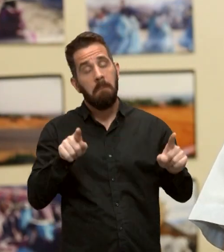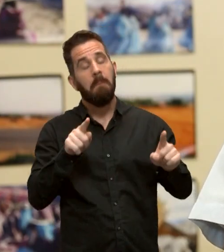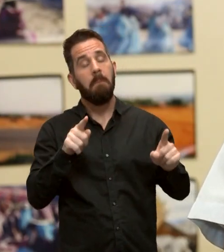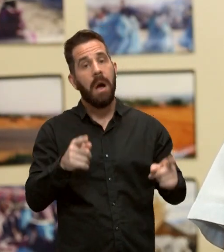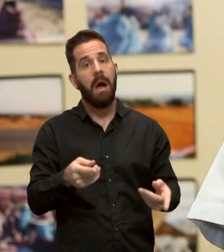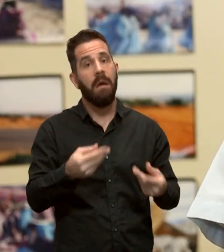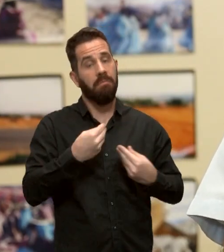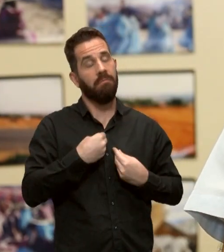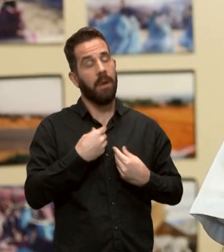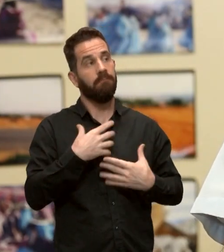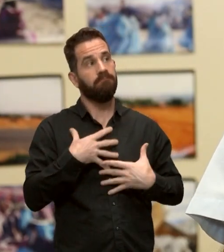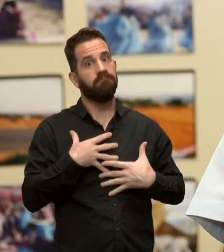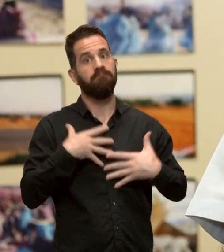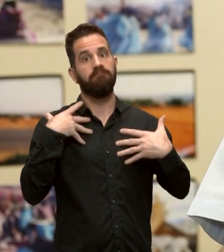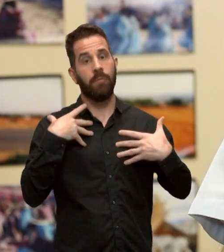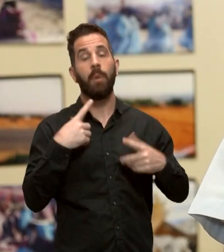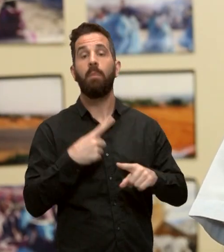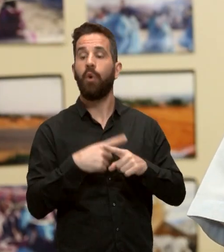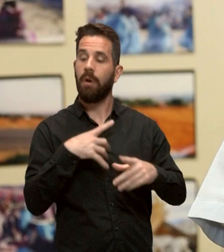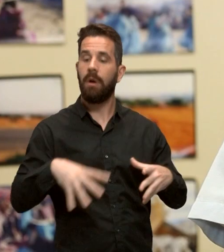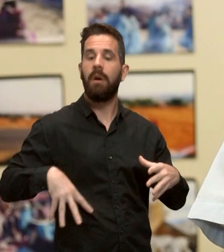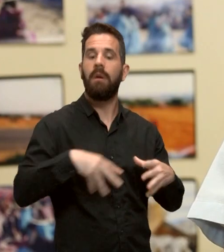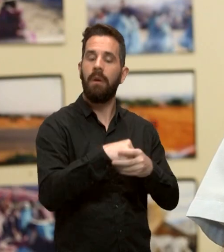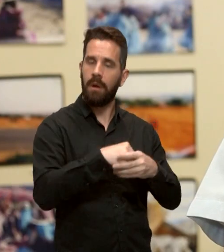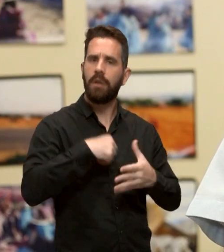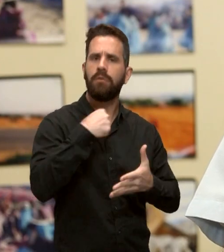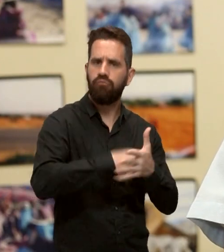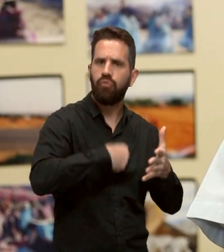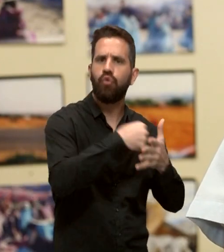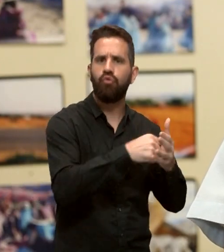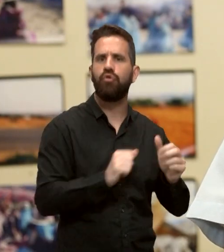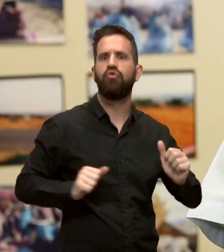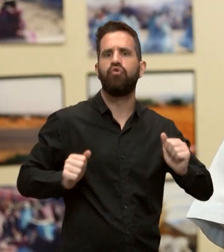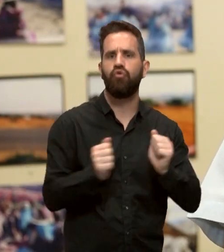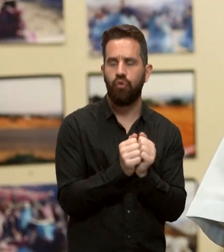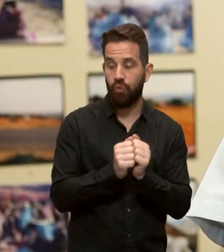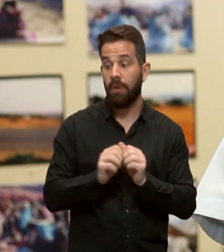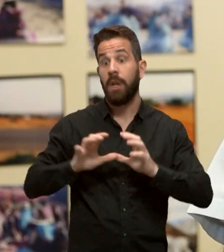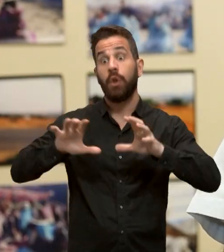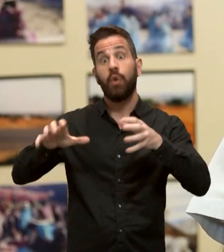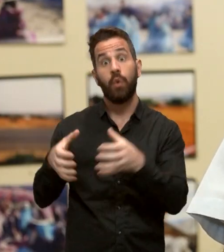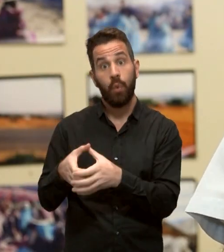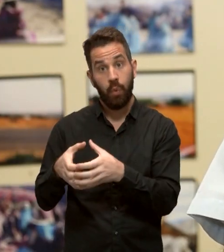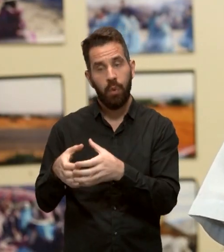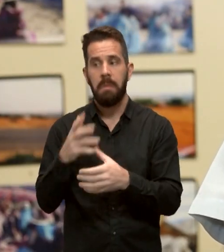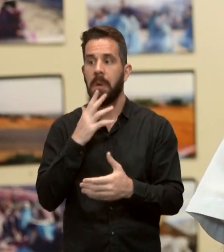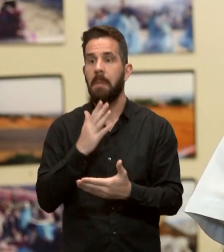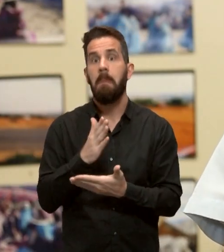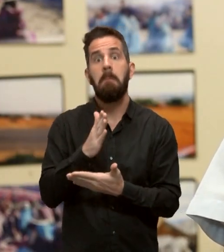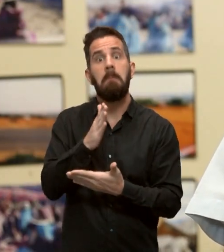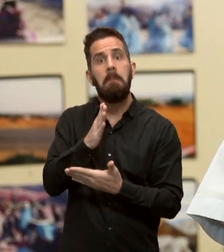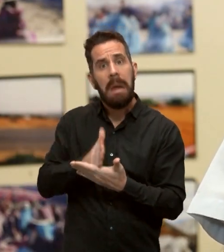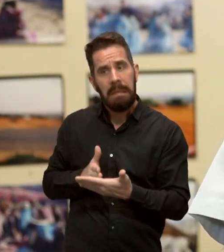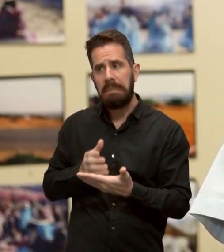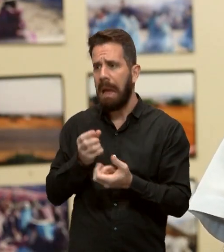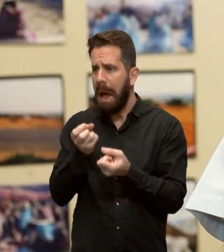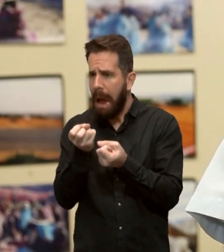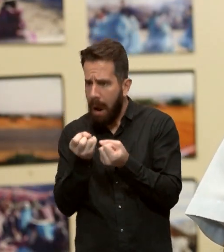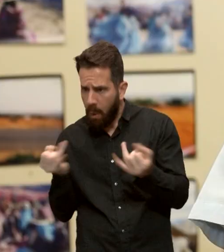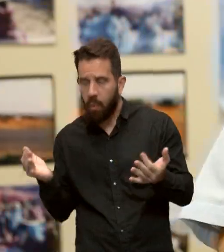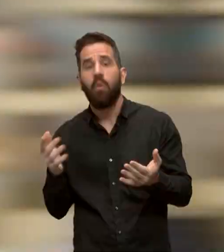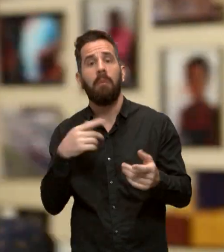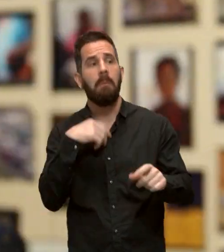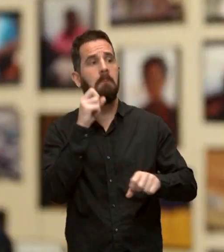muito grande a gente se envolver com isso. A turma se envolveu, é tanto que da turma, quase a metade passou a ser professor